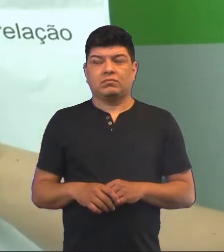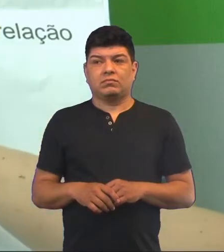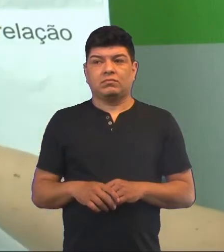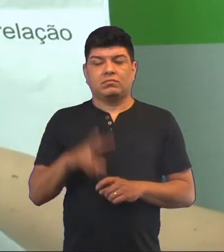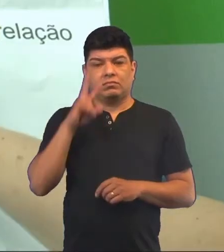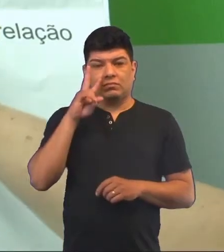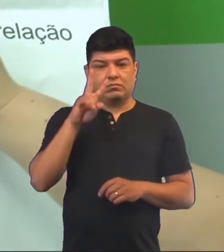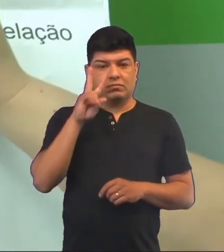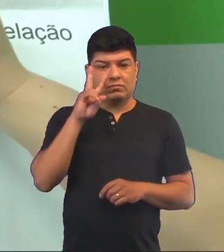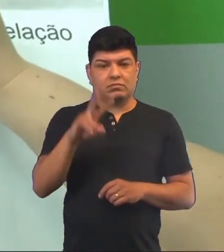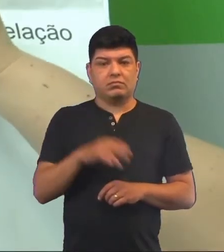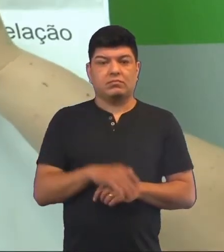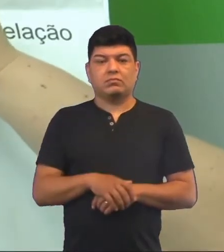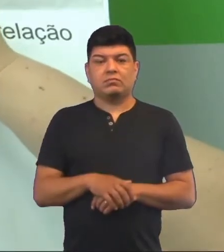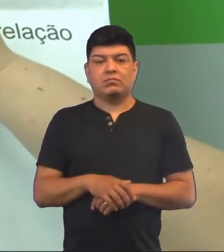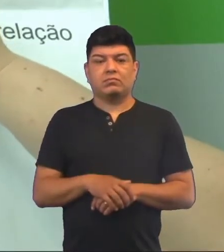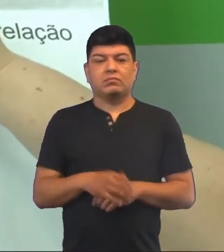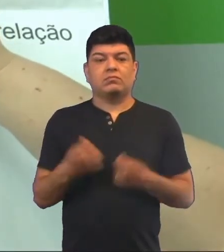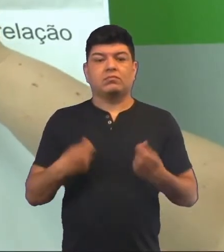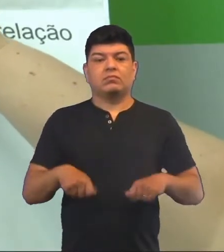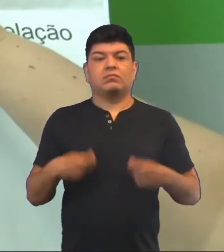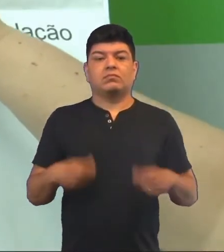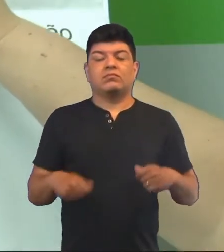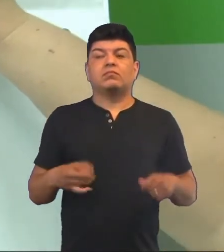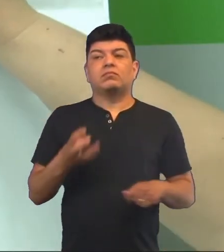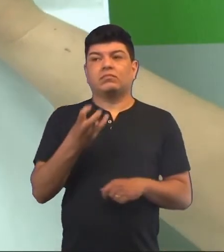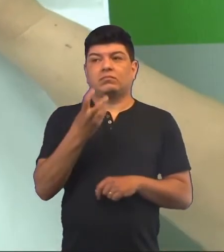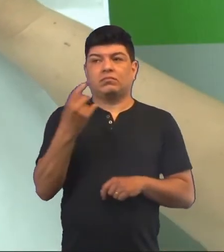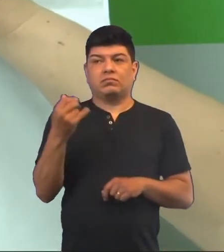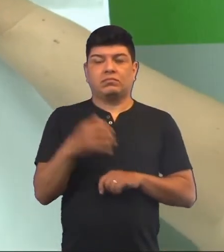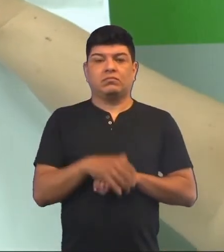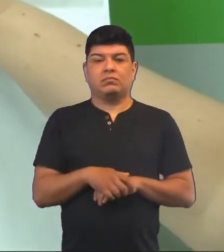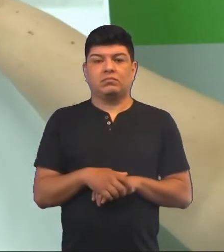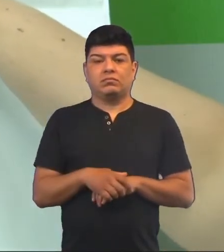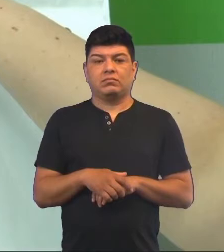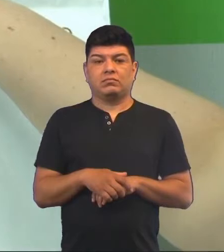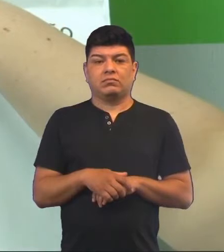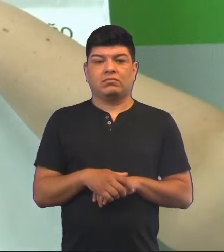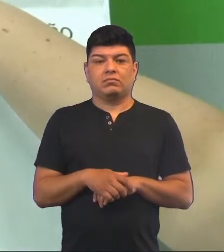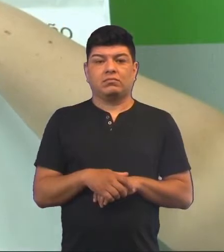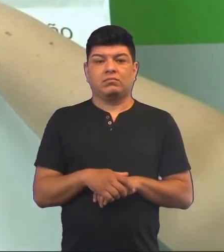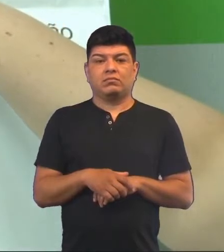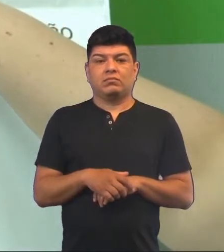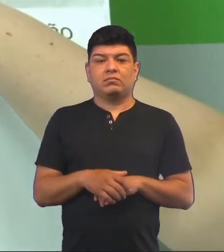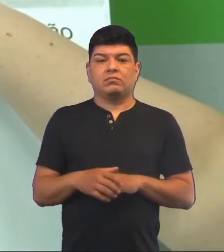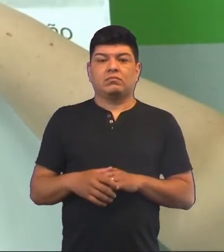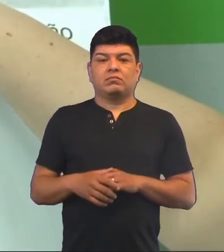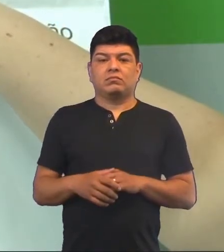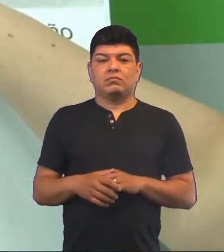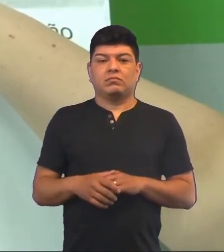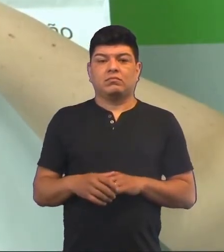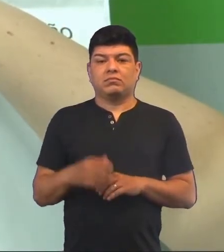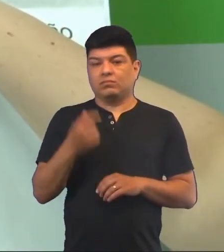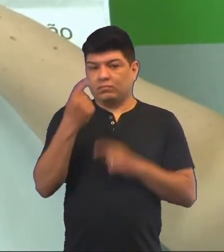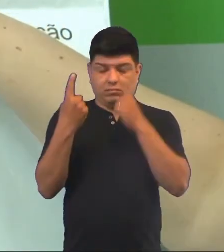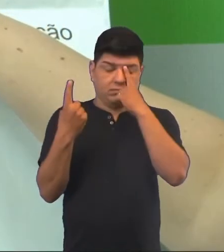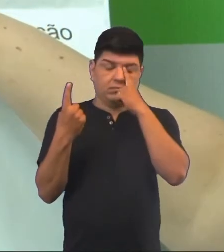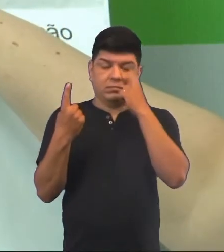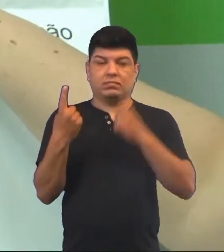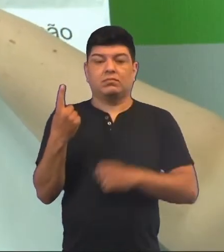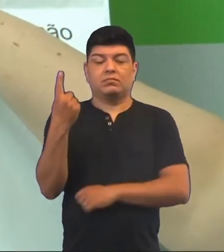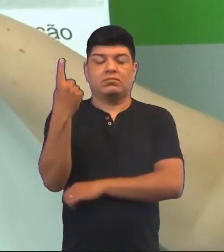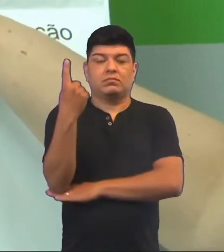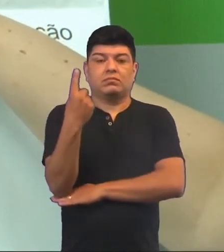Para você ver aqui, olha só, você vai precisar contar, né? Veja aqui, vamos contar daqui. Eu tenho aqui